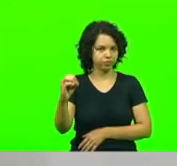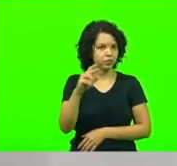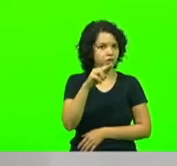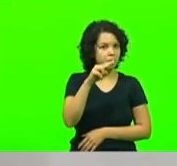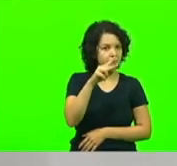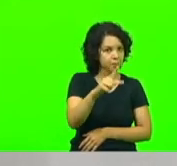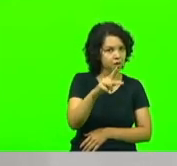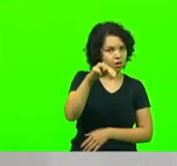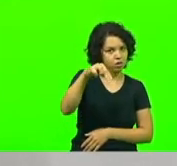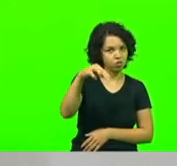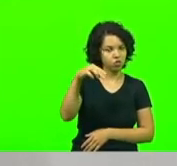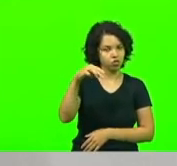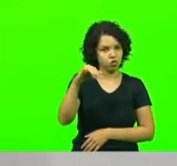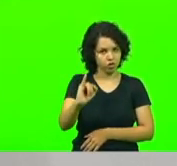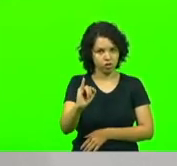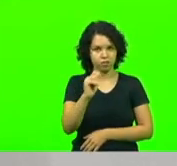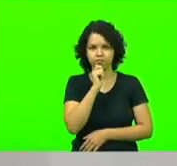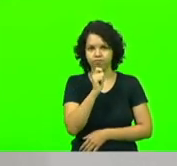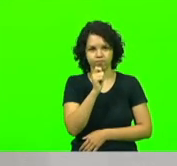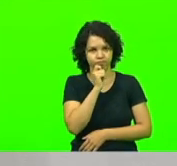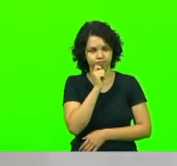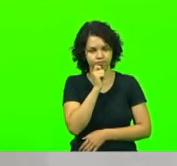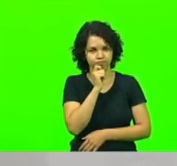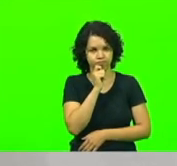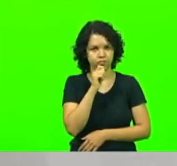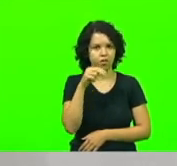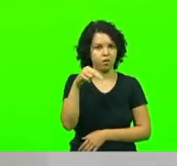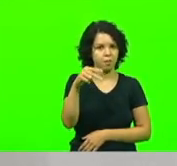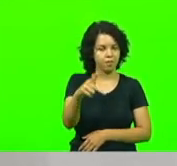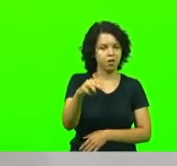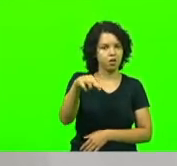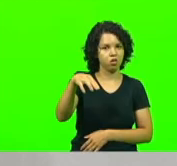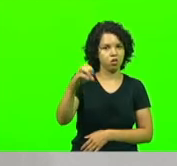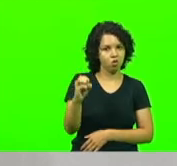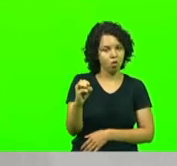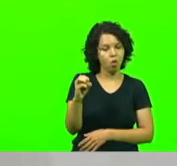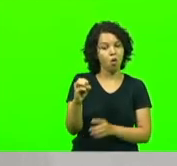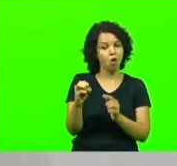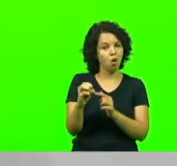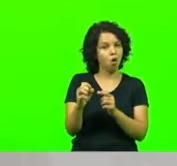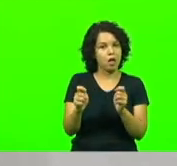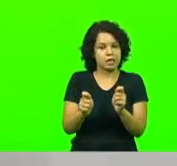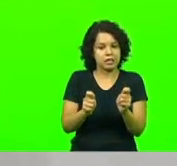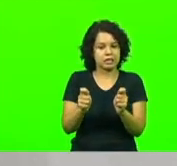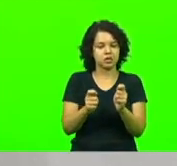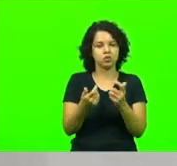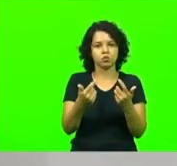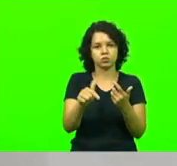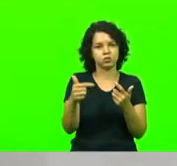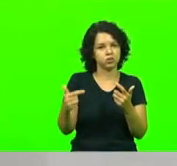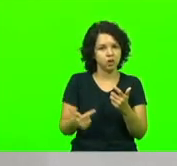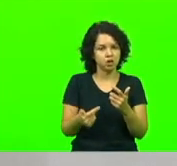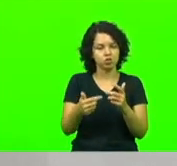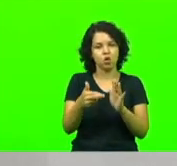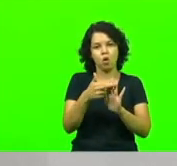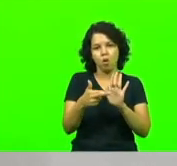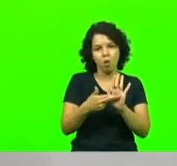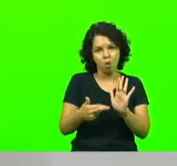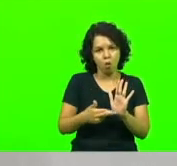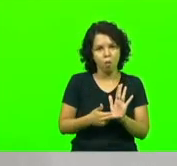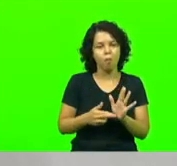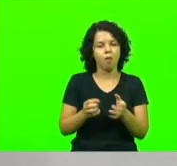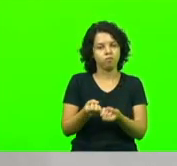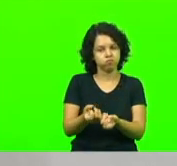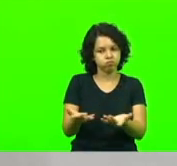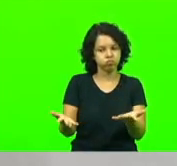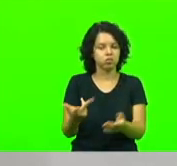O PNO, uma medida muito menos restritiva, apenas para regulamentar, para a vacina poder circular em território nacional.